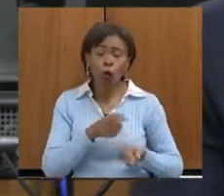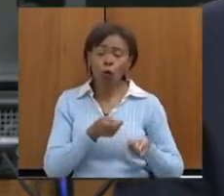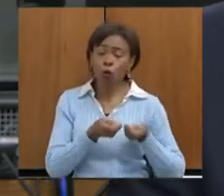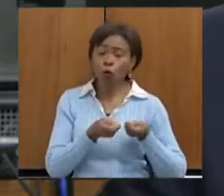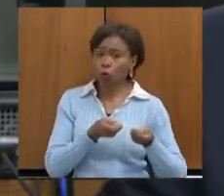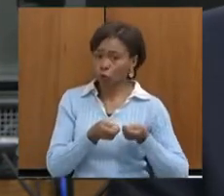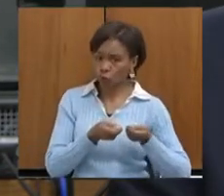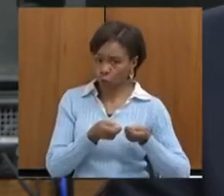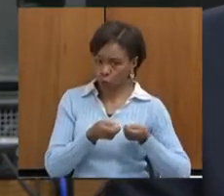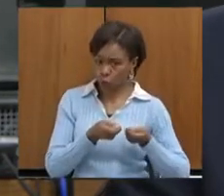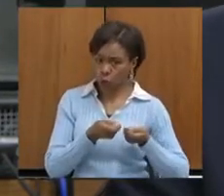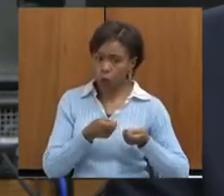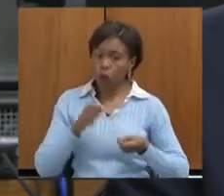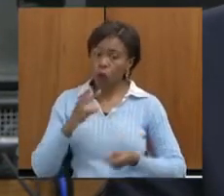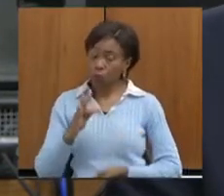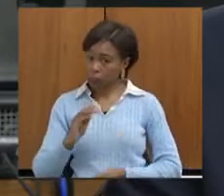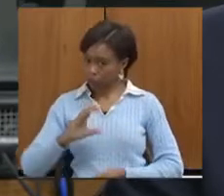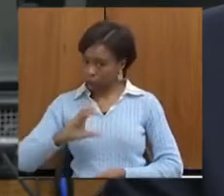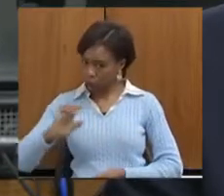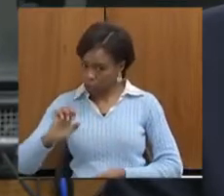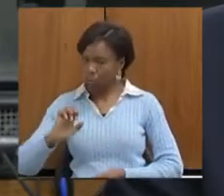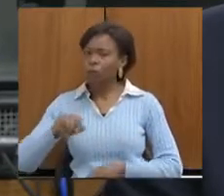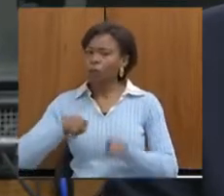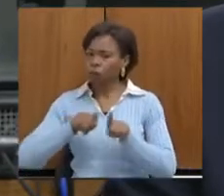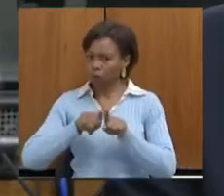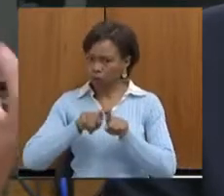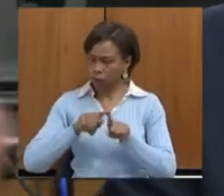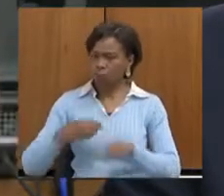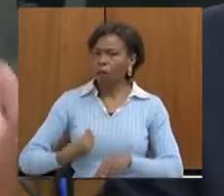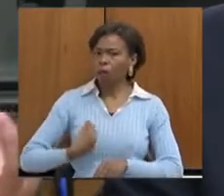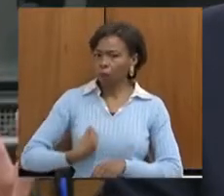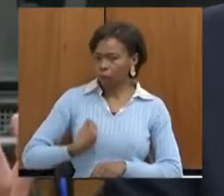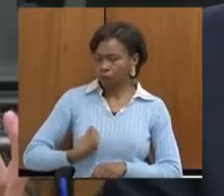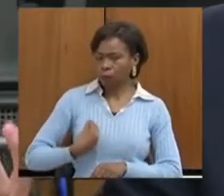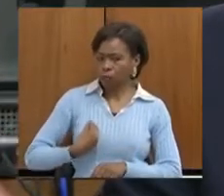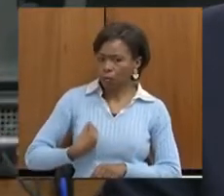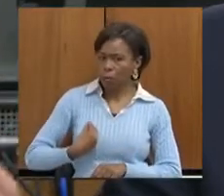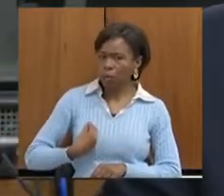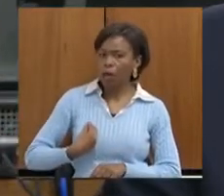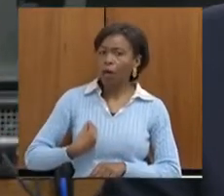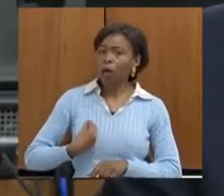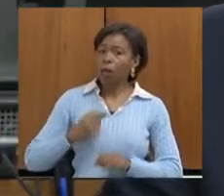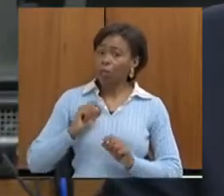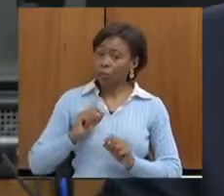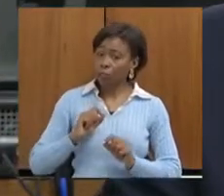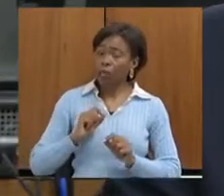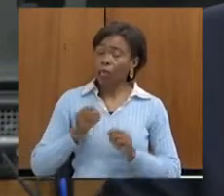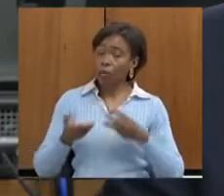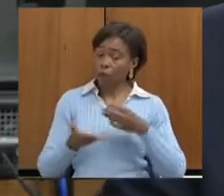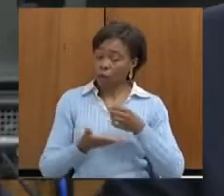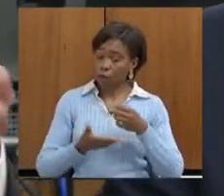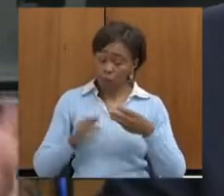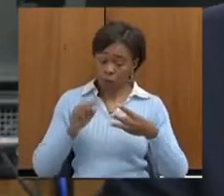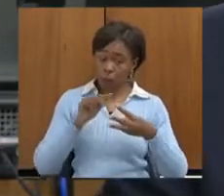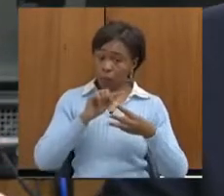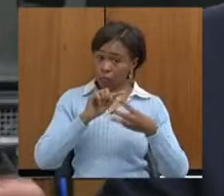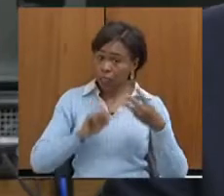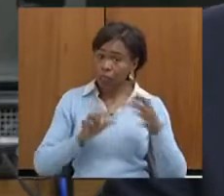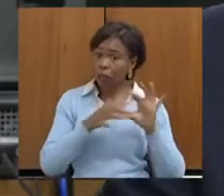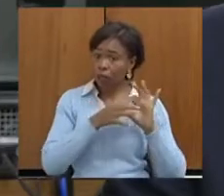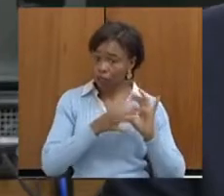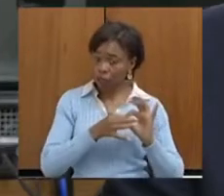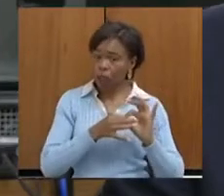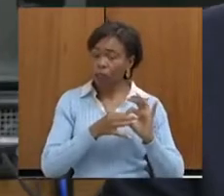convidado fará parte desse processo para tentar compatibilizar esse três pilares meio ambiente os